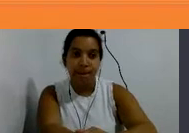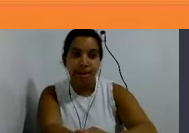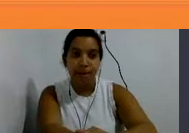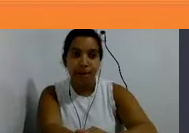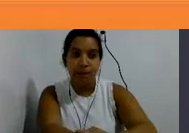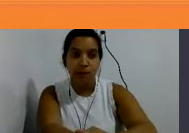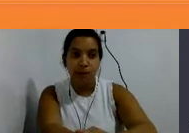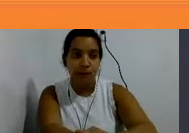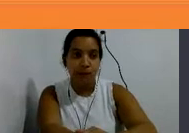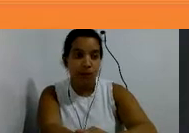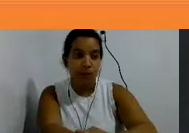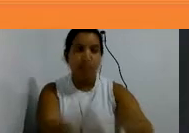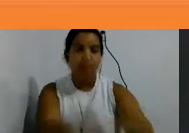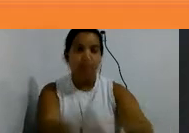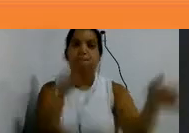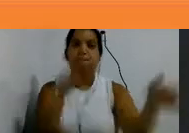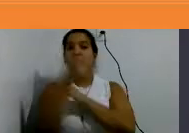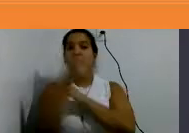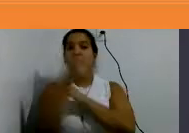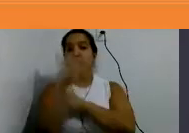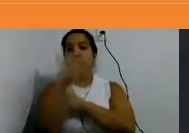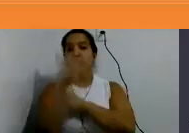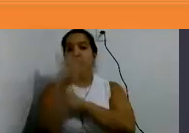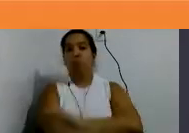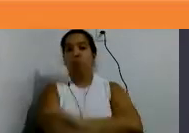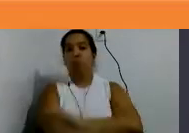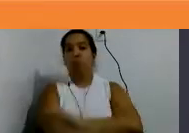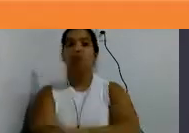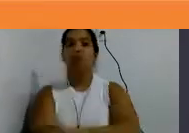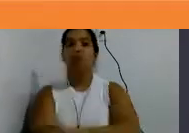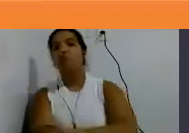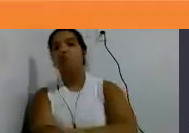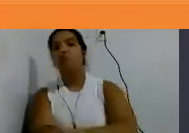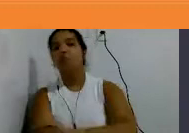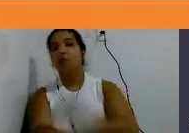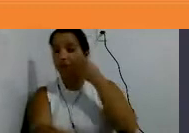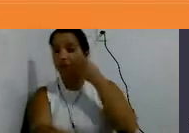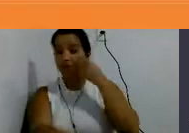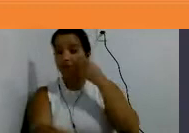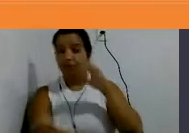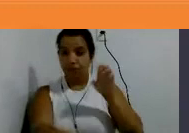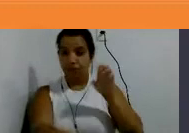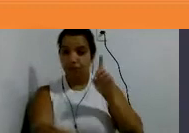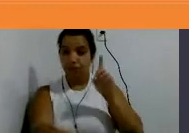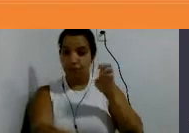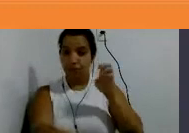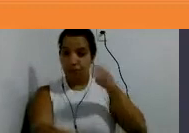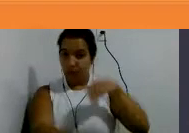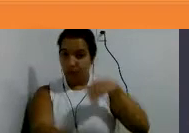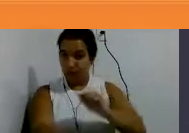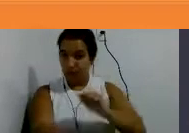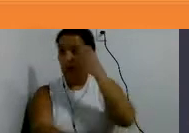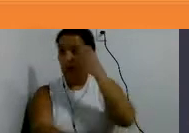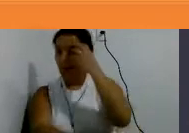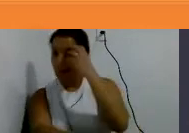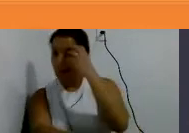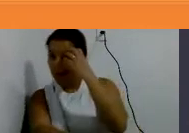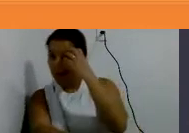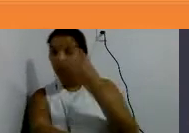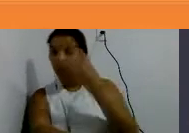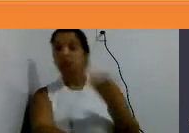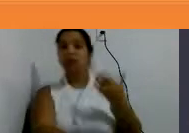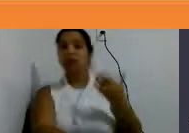Você repete a pergunta, Sérgio? A gente está vendo esse edema aqui, unilateral bipalpebral. Então, a gente tem